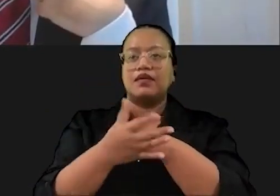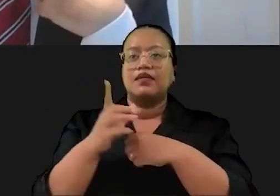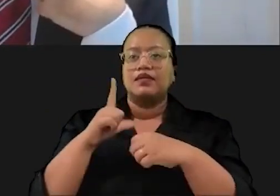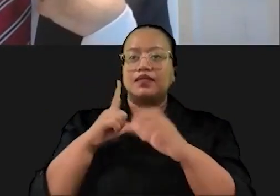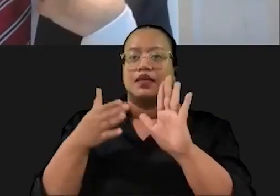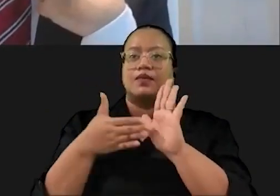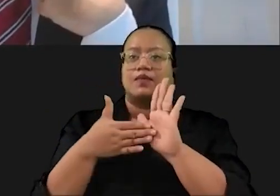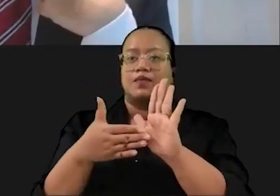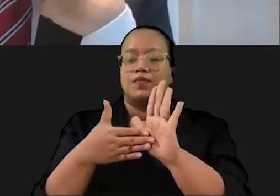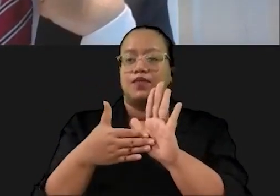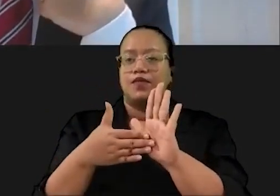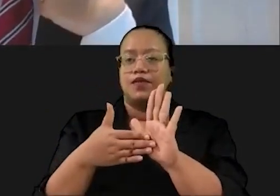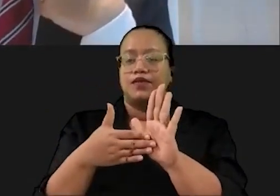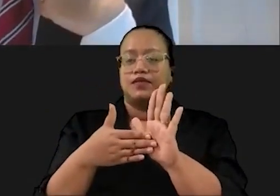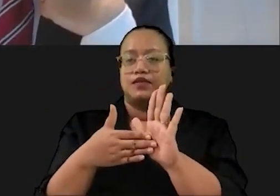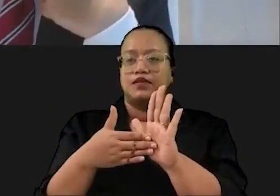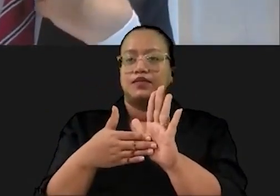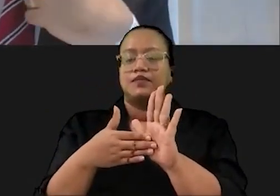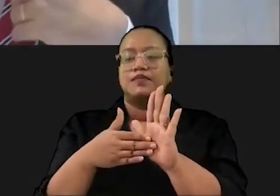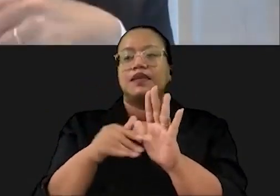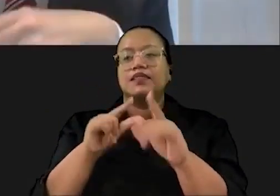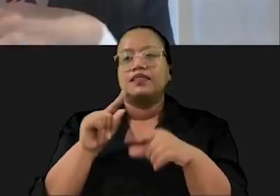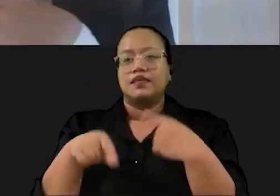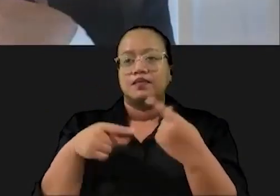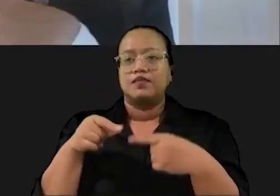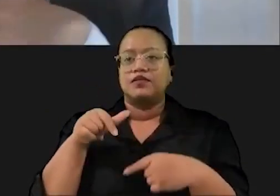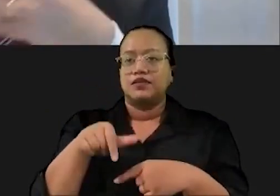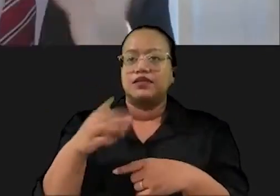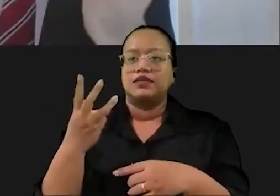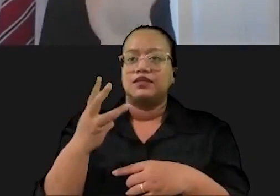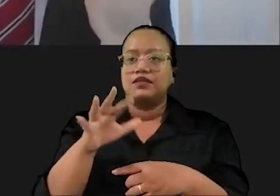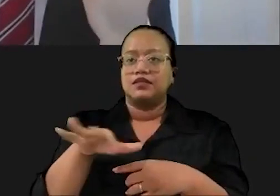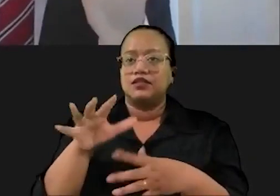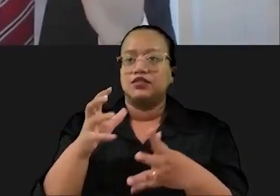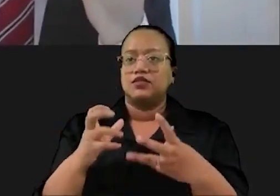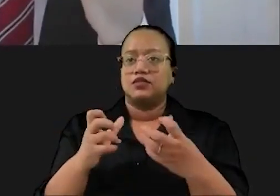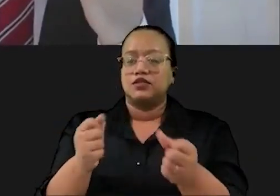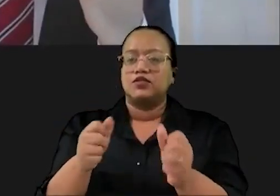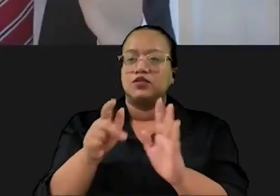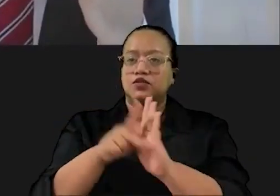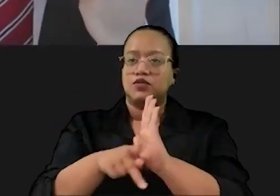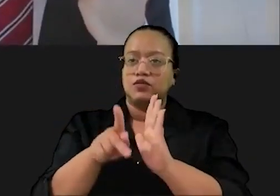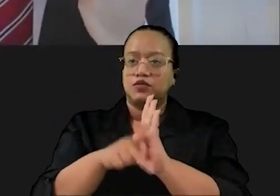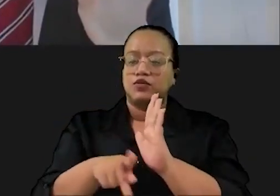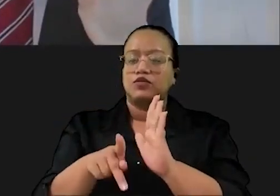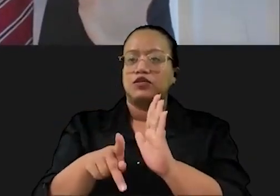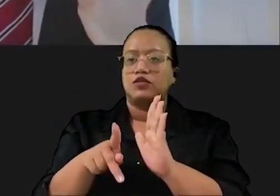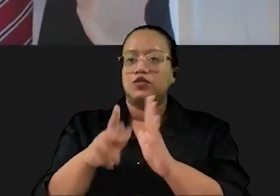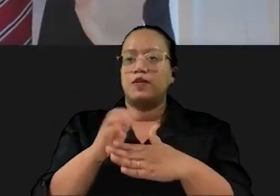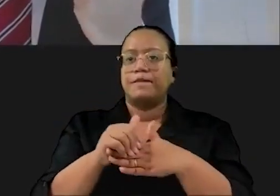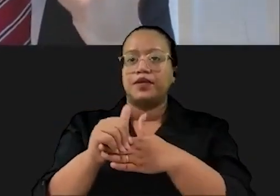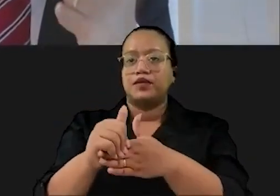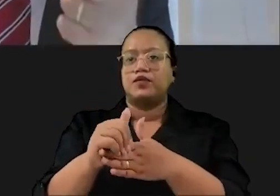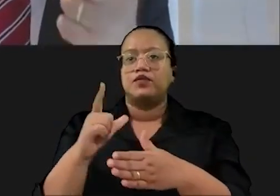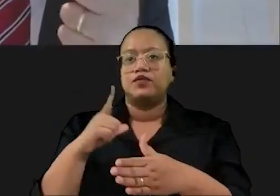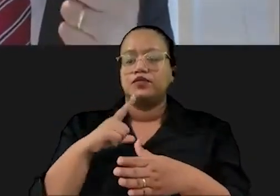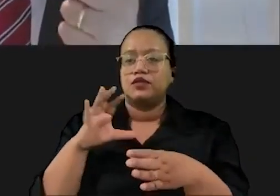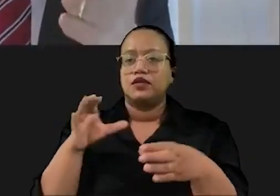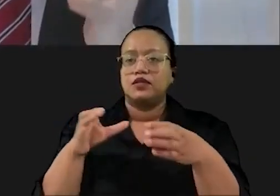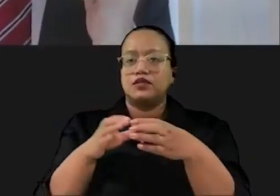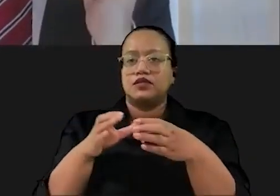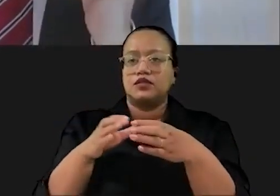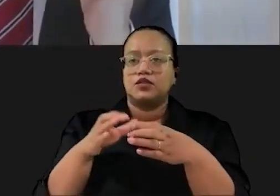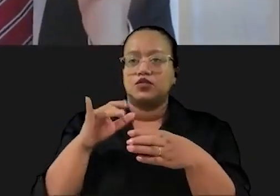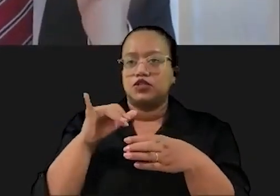absorvidos aqui na terceira região em um projeto piloto do CLISP, nosso Centro Local de Inteligência, que foi praticado em Jales e em